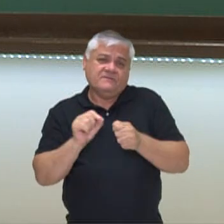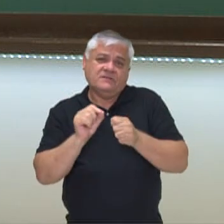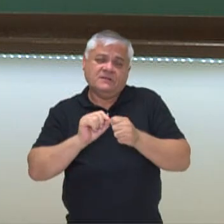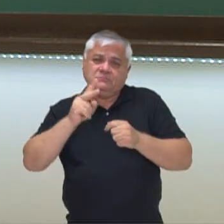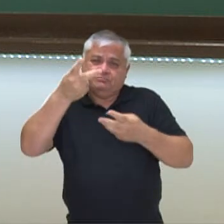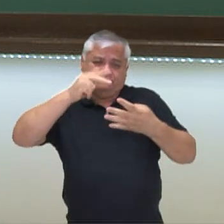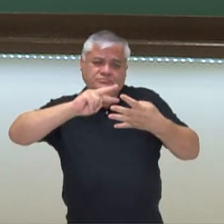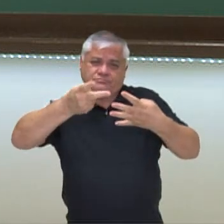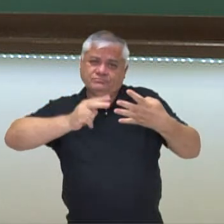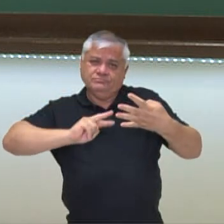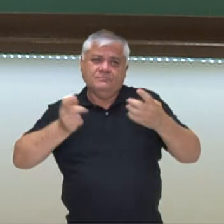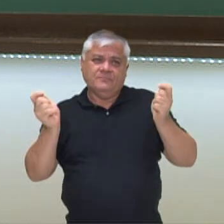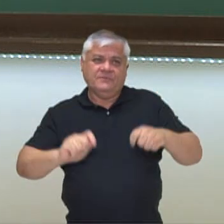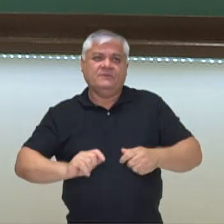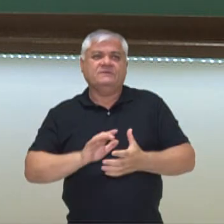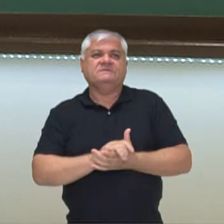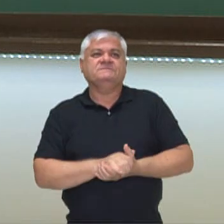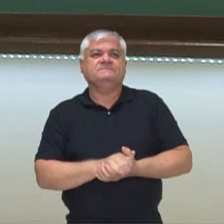ordem.